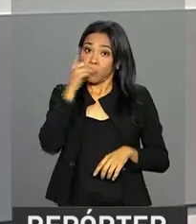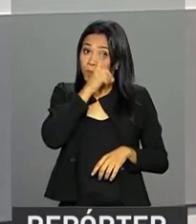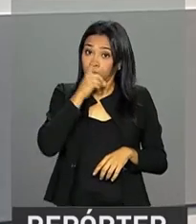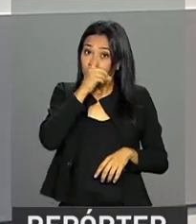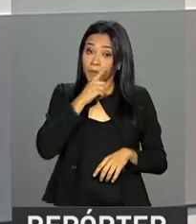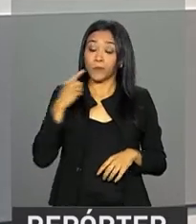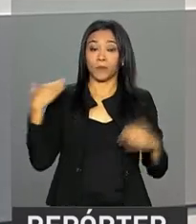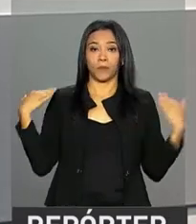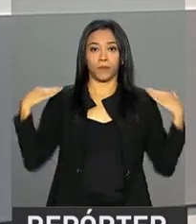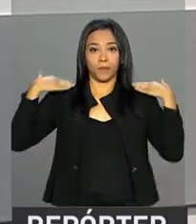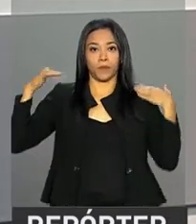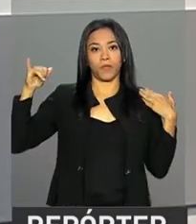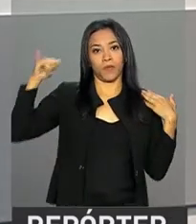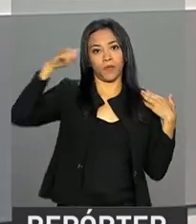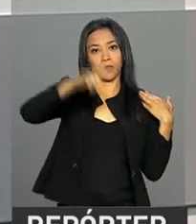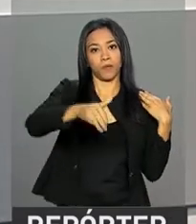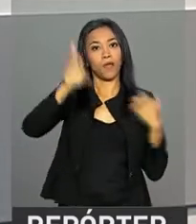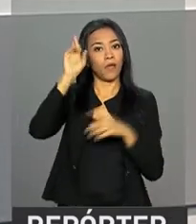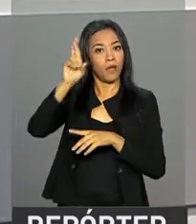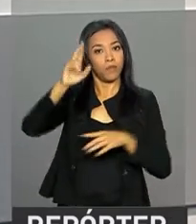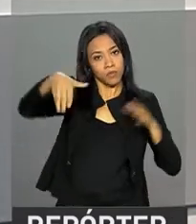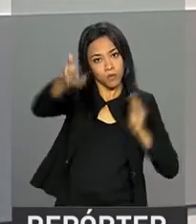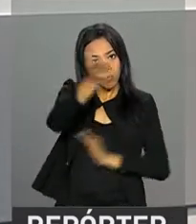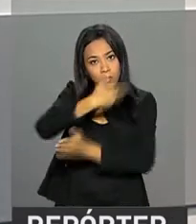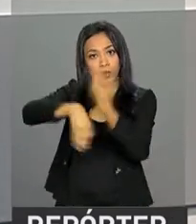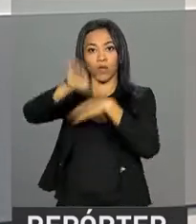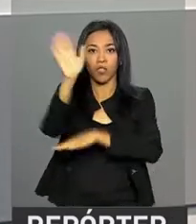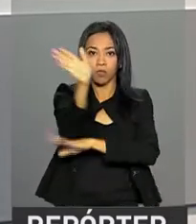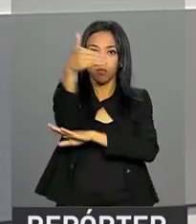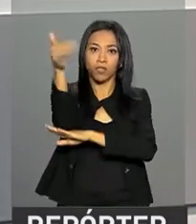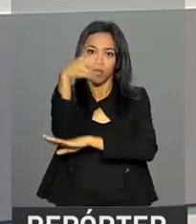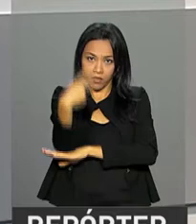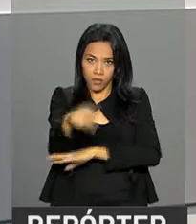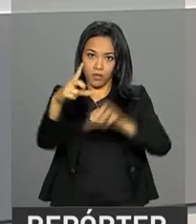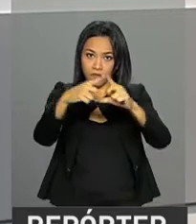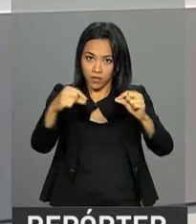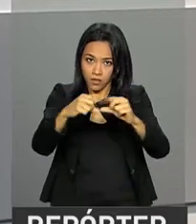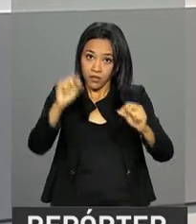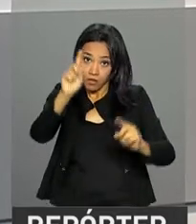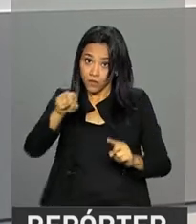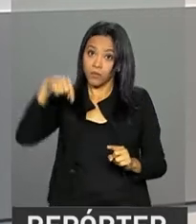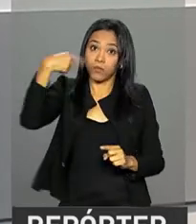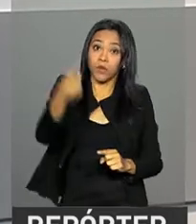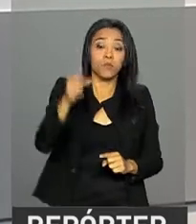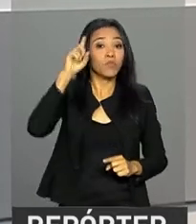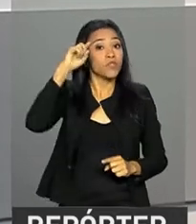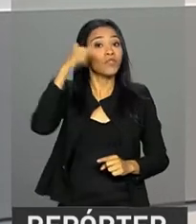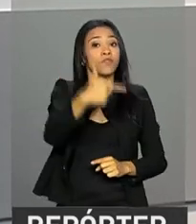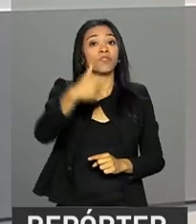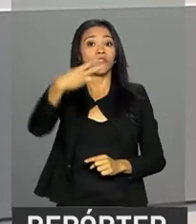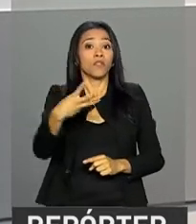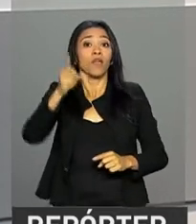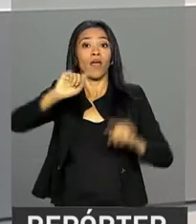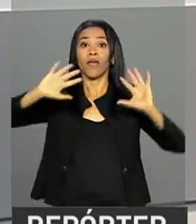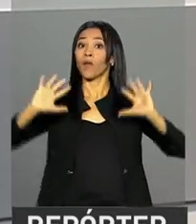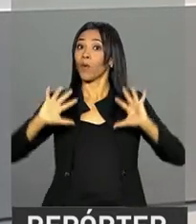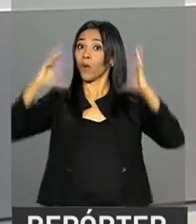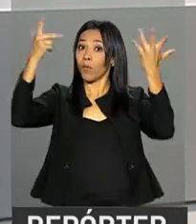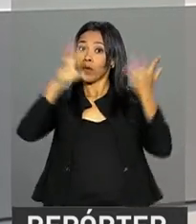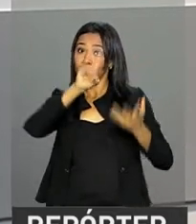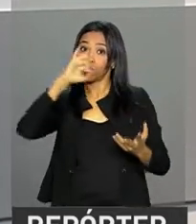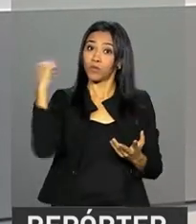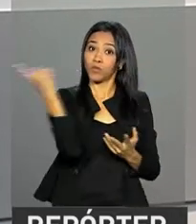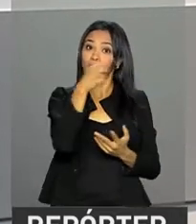responsável pela substituição da bandeira na praça dos três poderes em brasília no próximo dia 23 será comemorado o dia do aviador